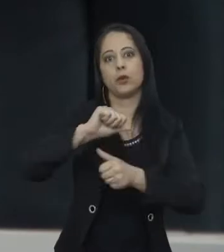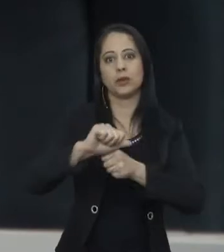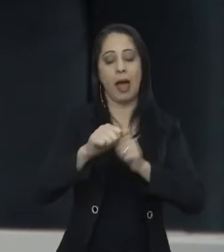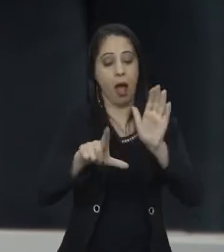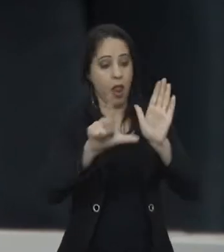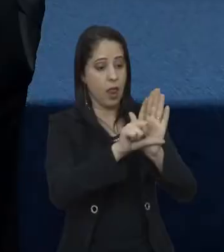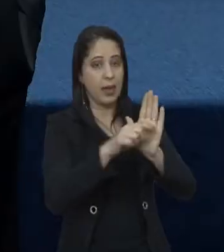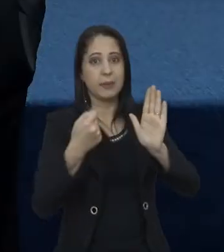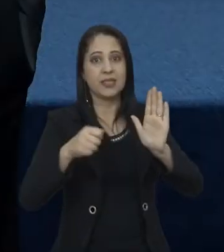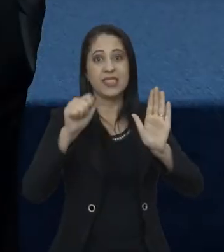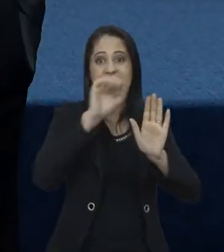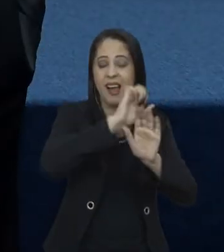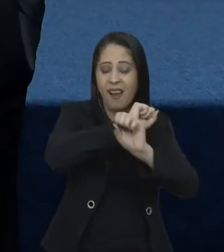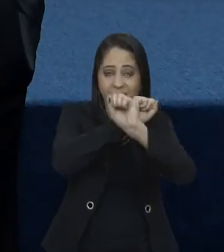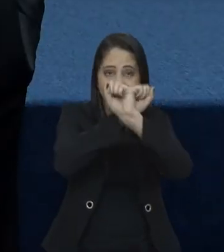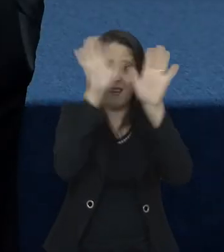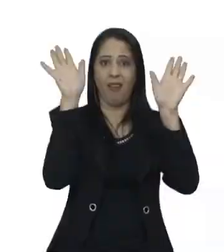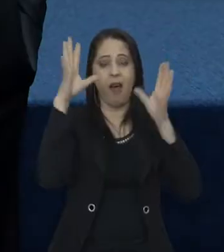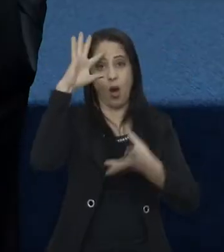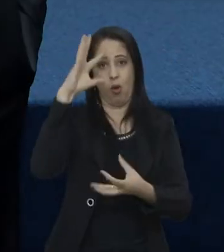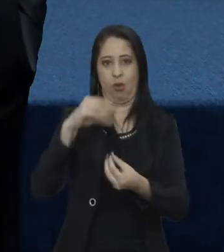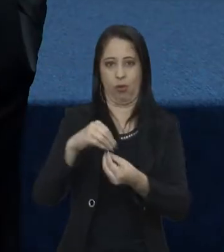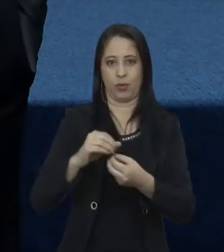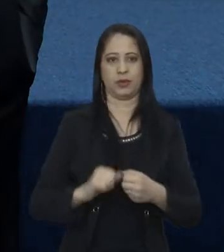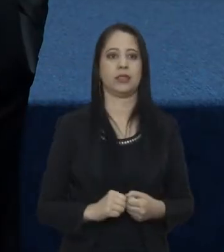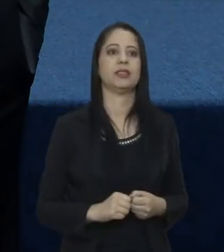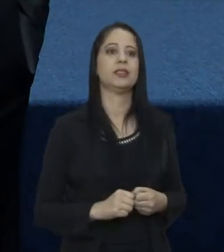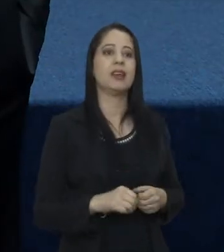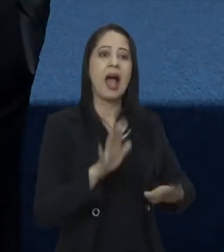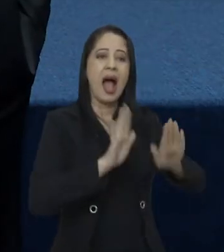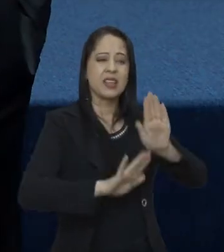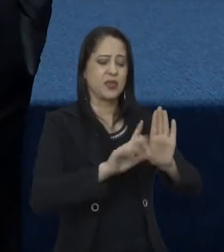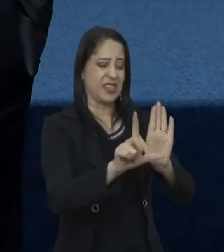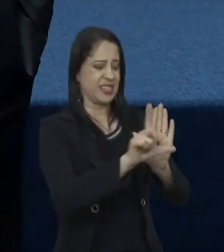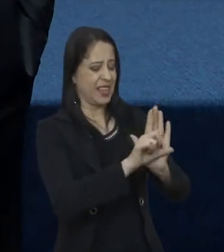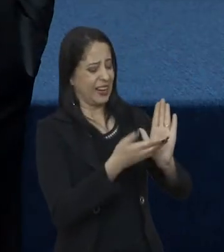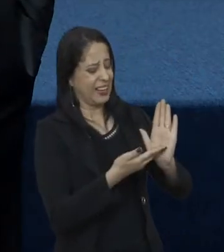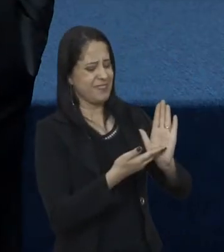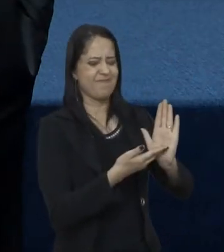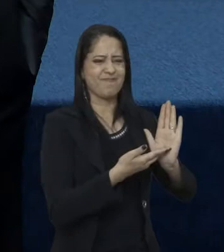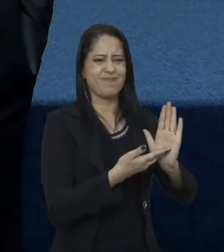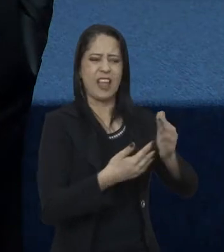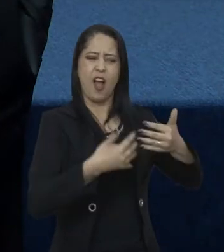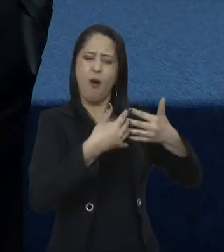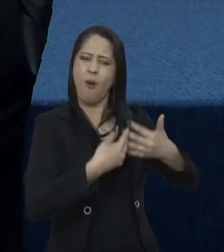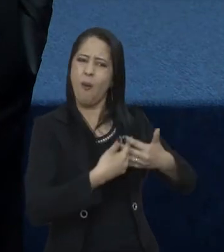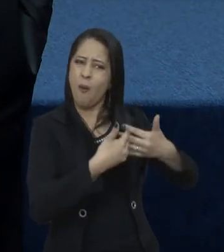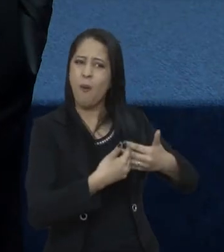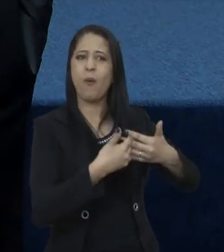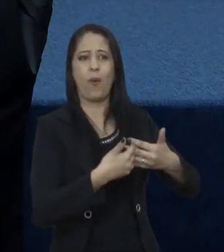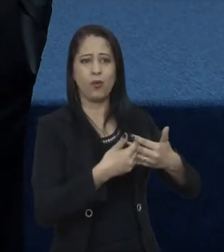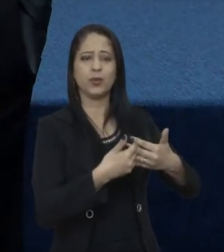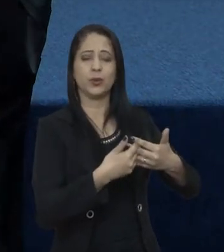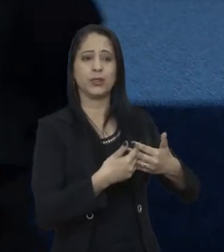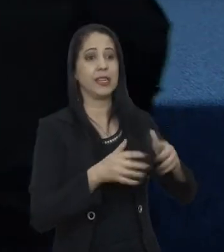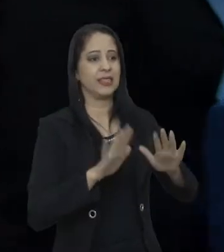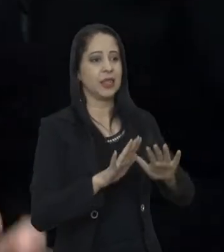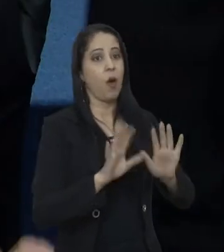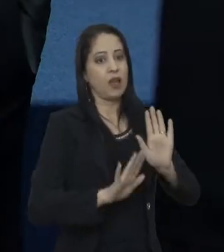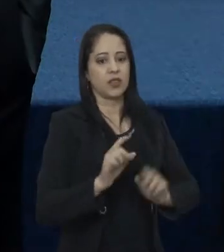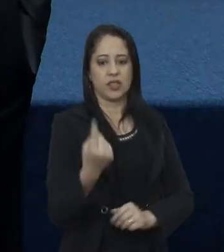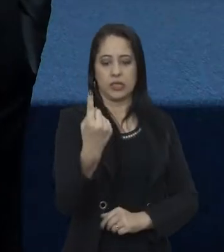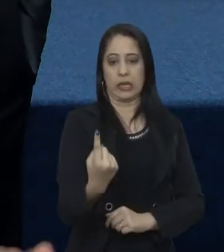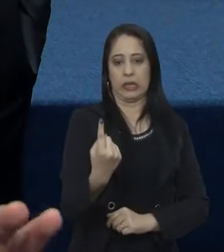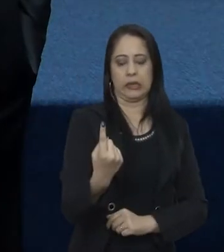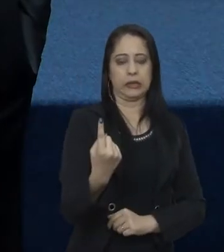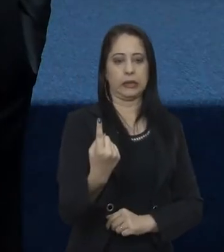ES a claras e muitos casos a lei não está muito clara então na medida que não está Clara um pode